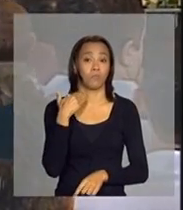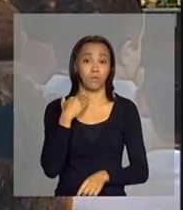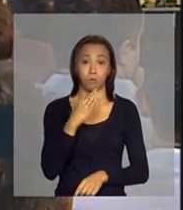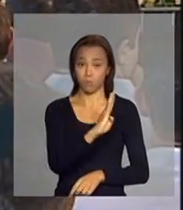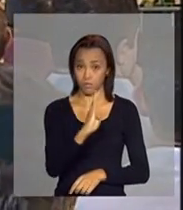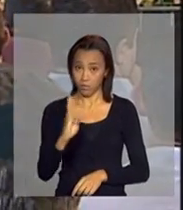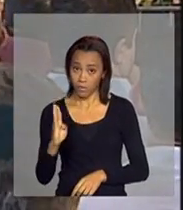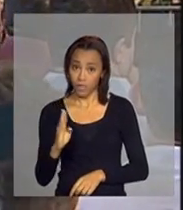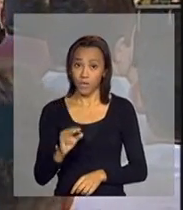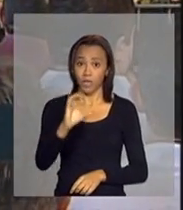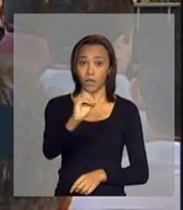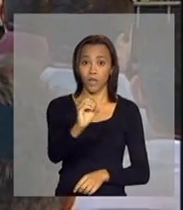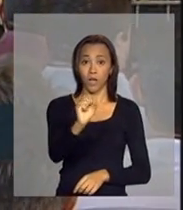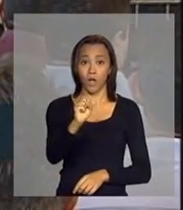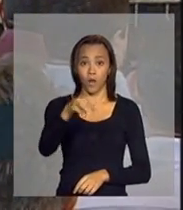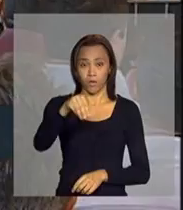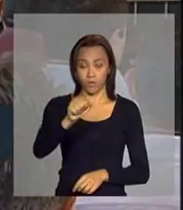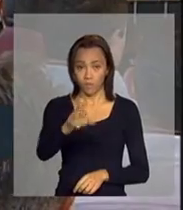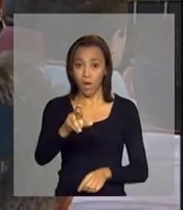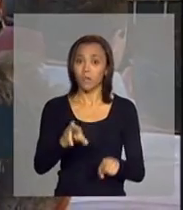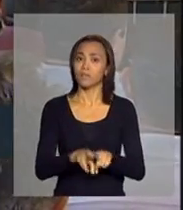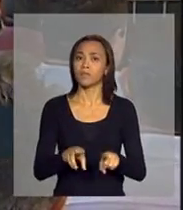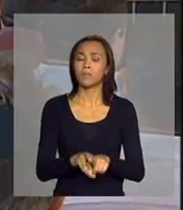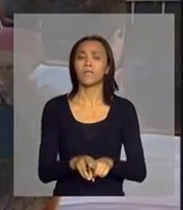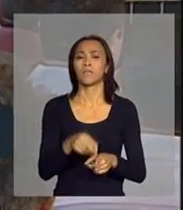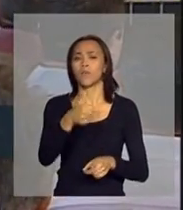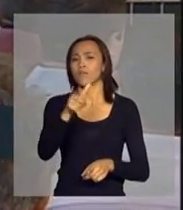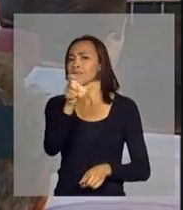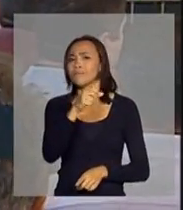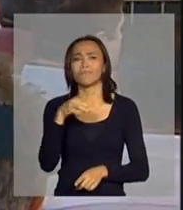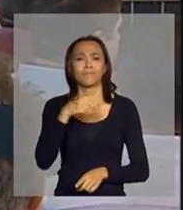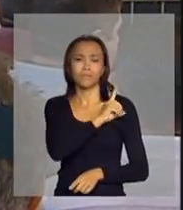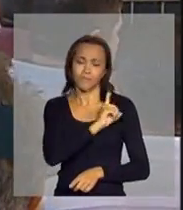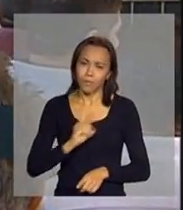Dias, deputado federal Nelson Padovani,